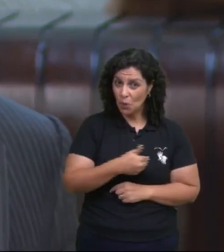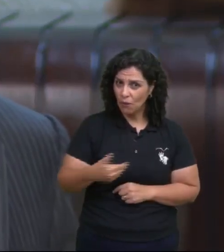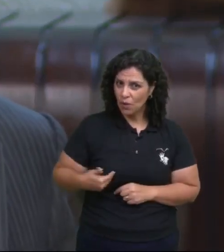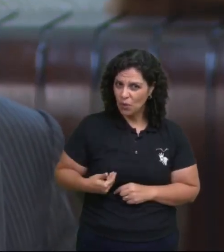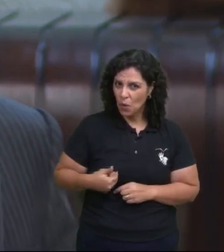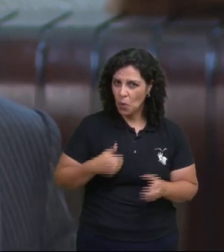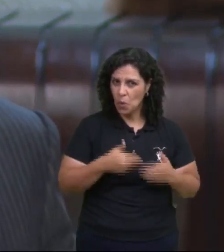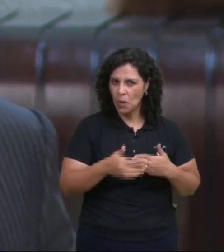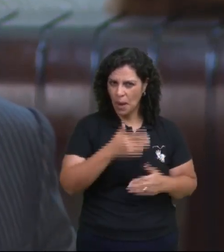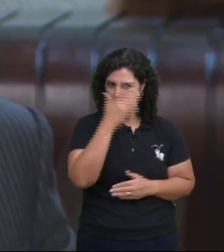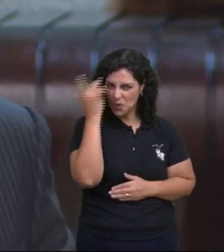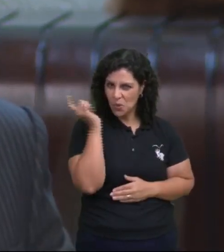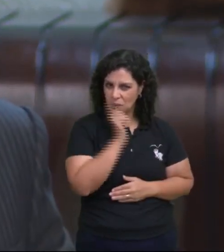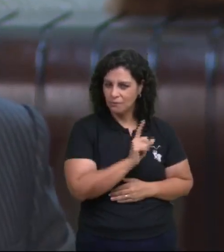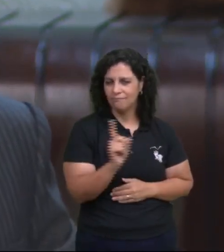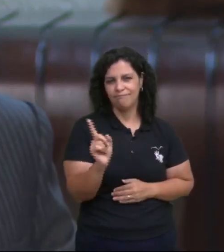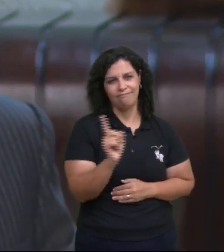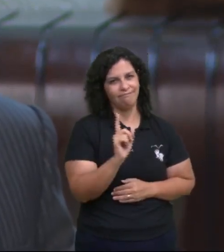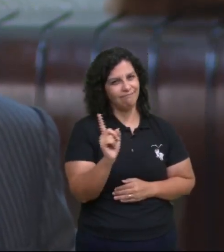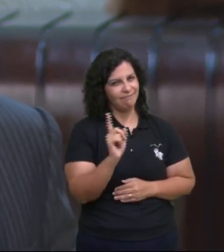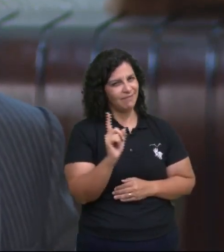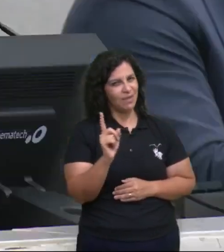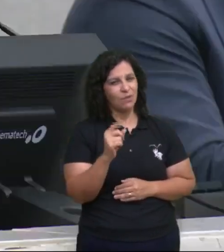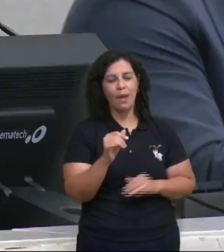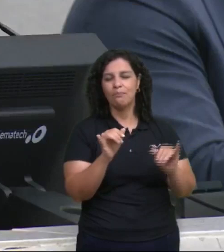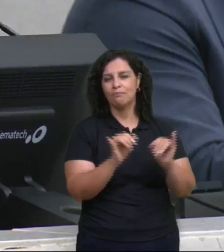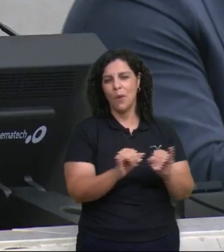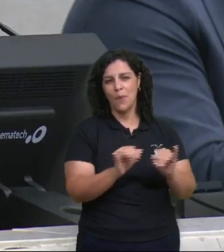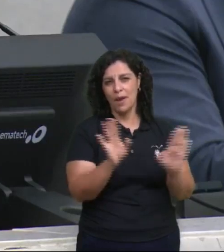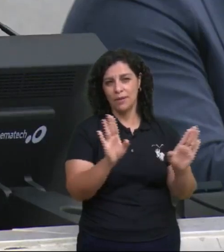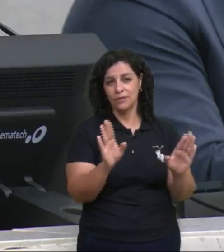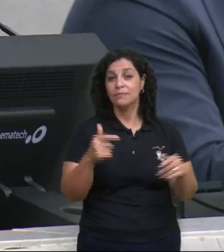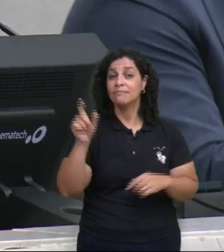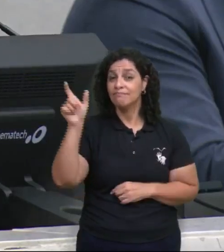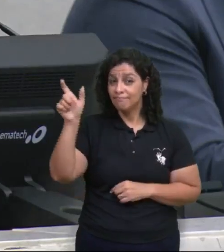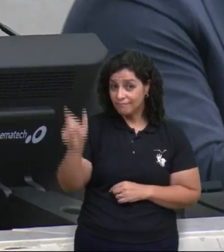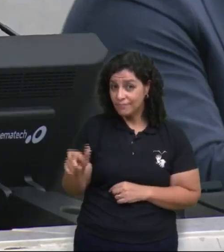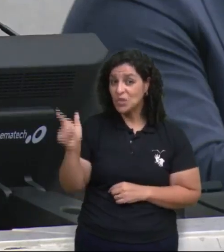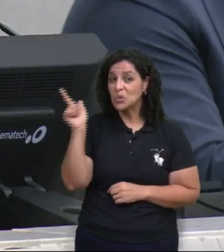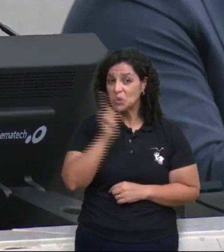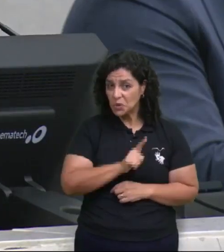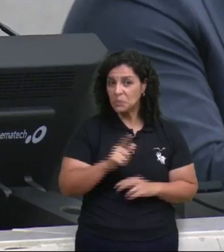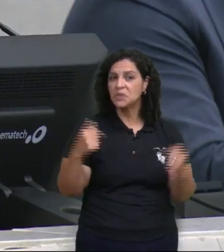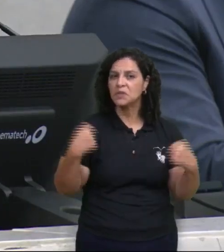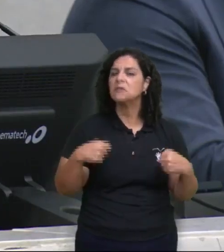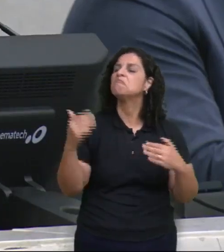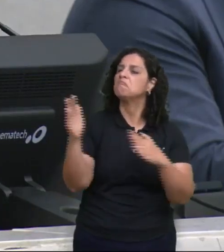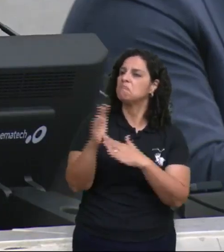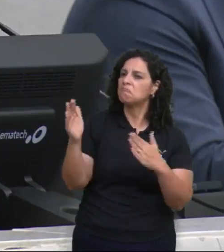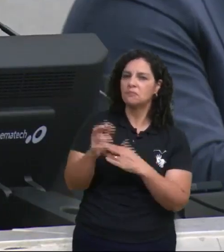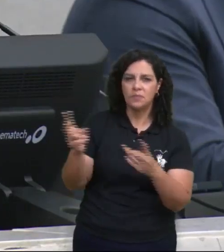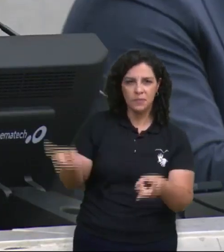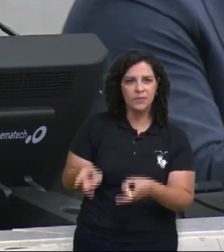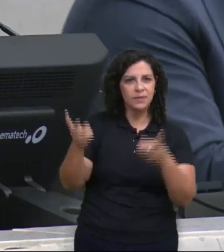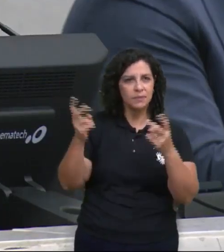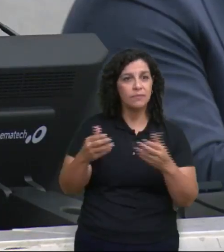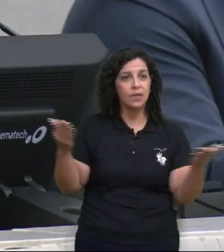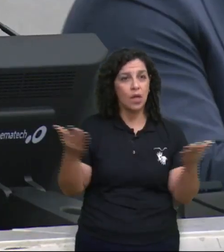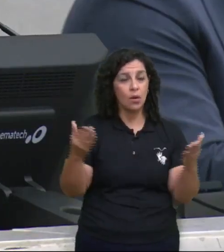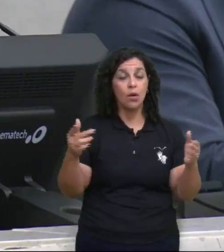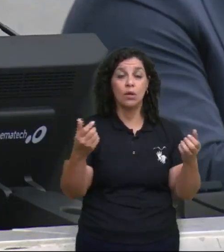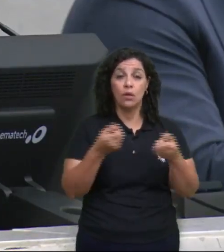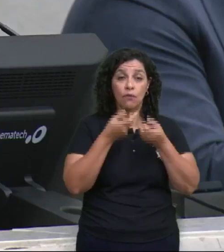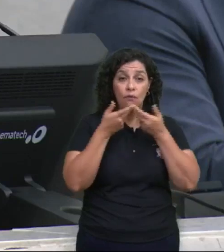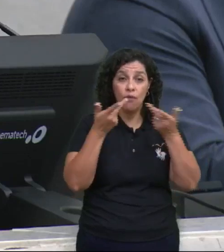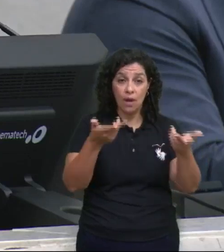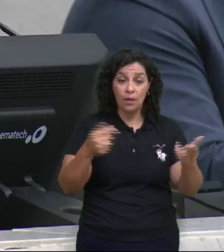é um feito assim aleatório. É algo que realmente tem que ser reconhecido. Então, eu quero